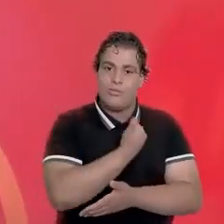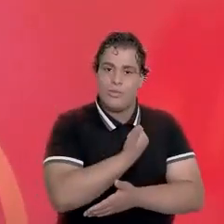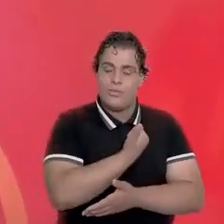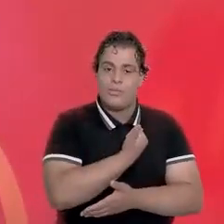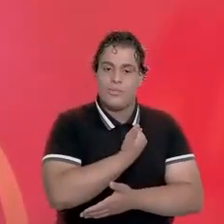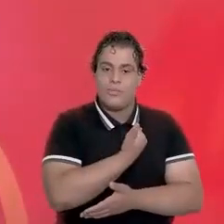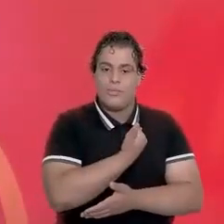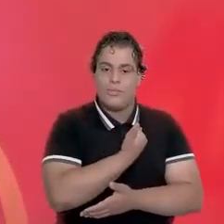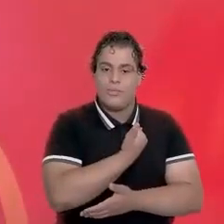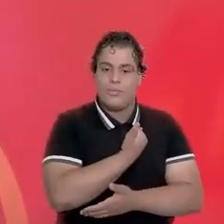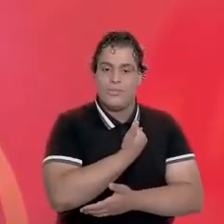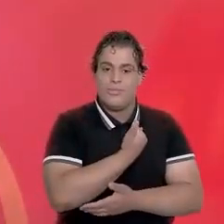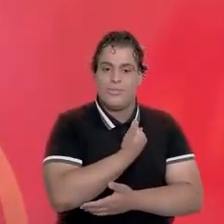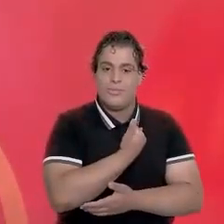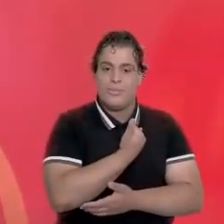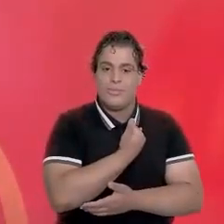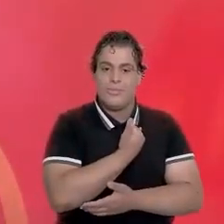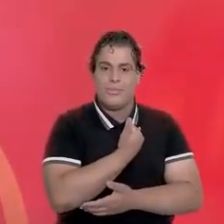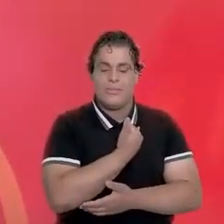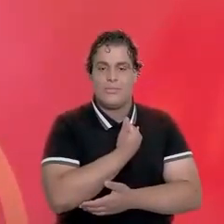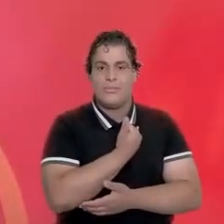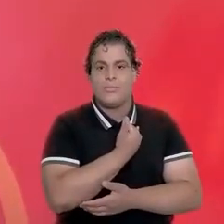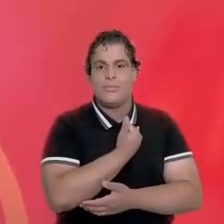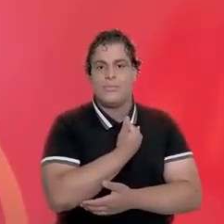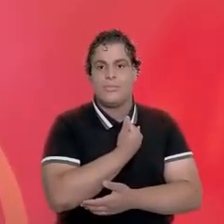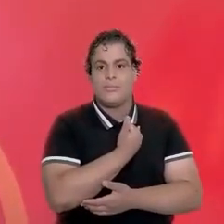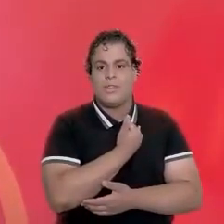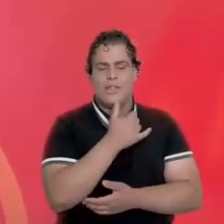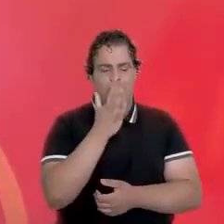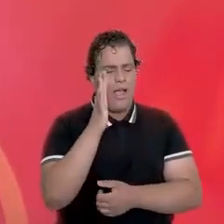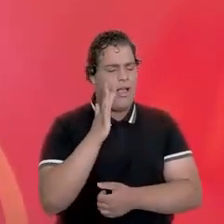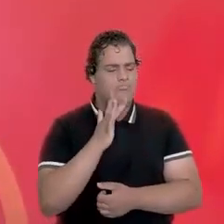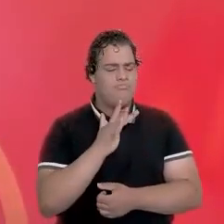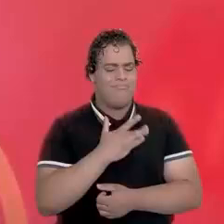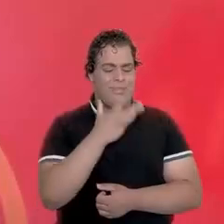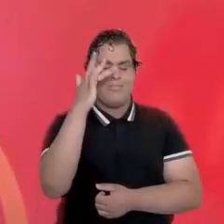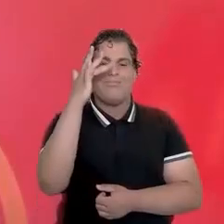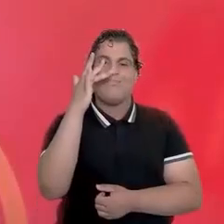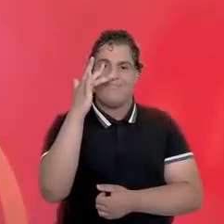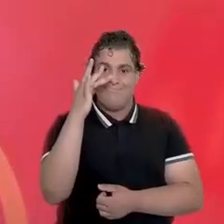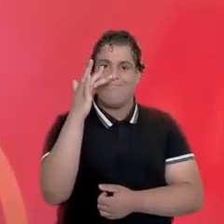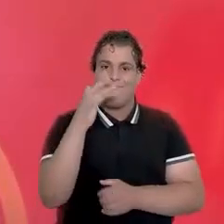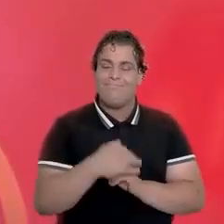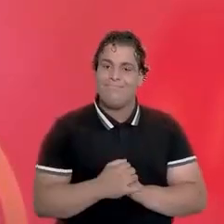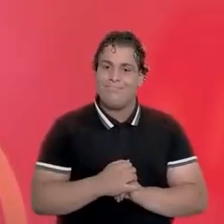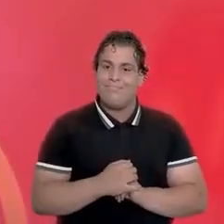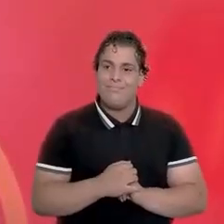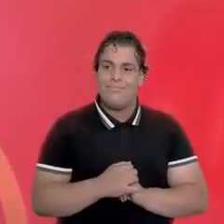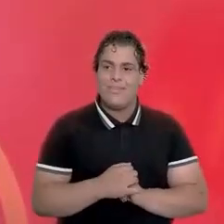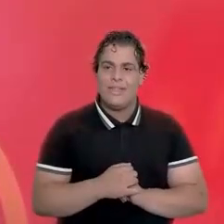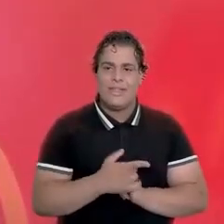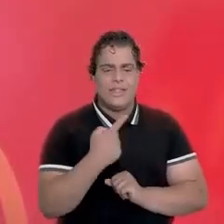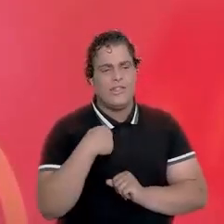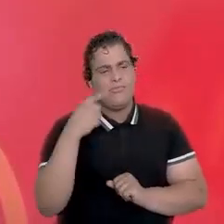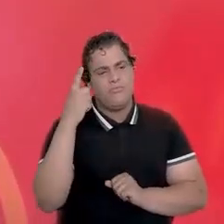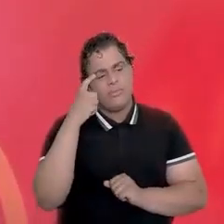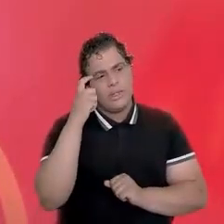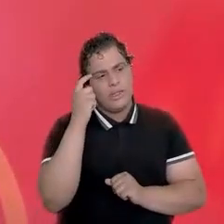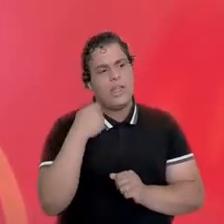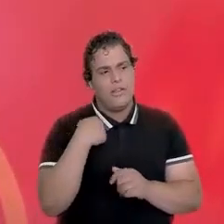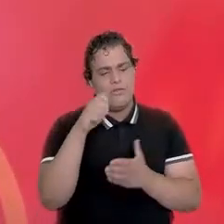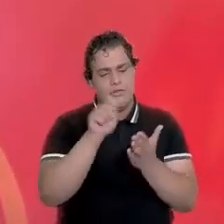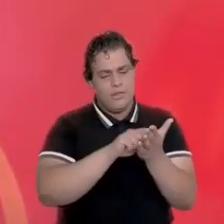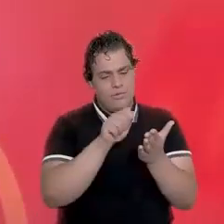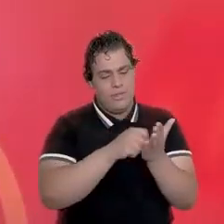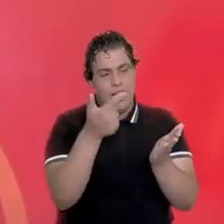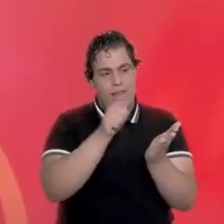contavam, e aquilo tocou muito em mim. Então, falei, eu vou escrever um